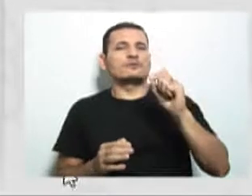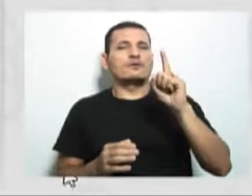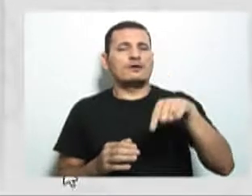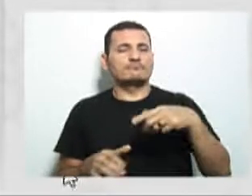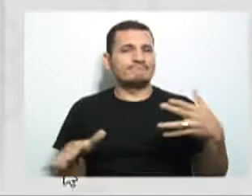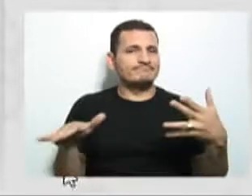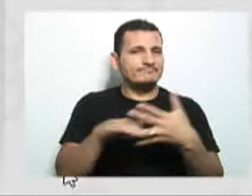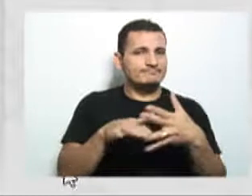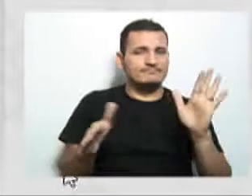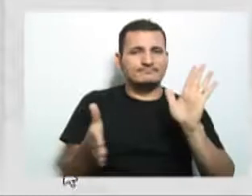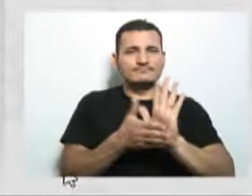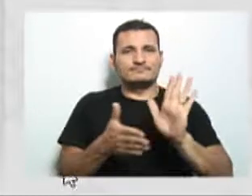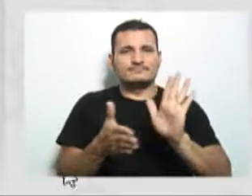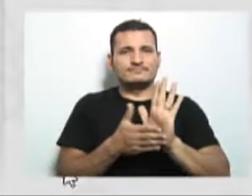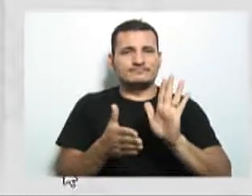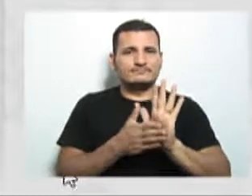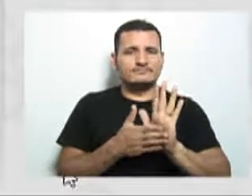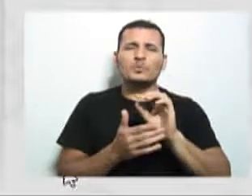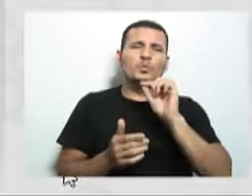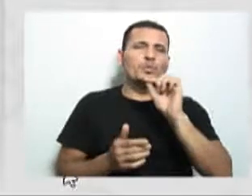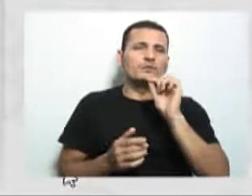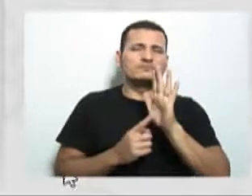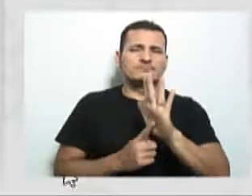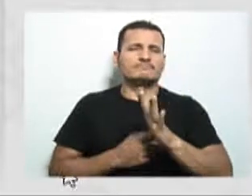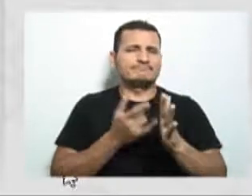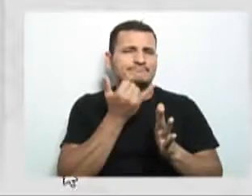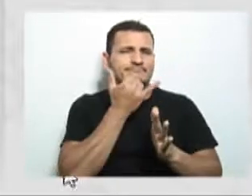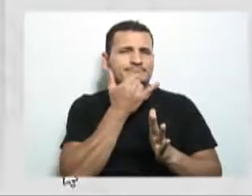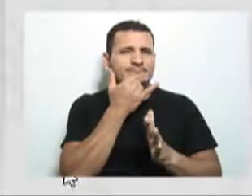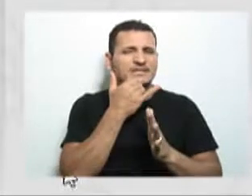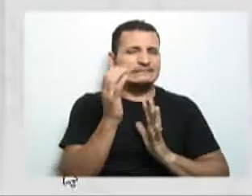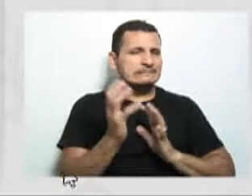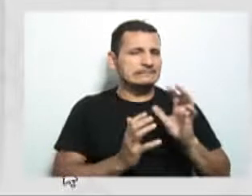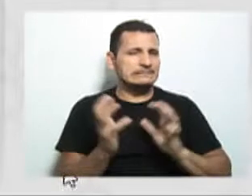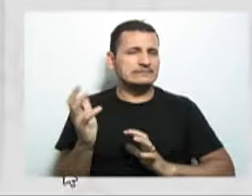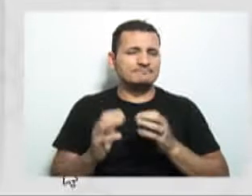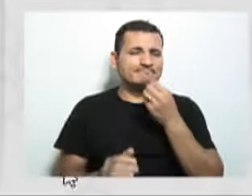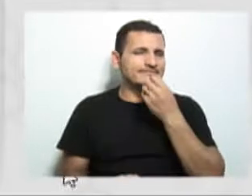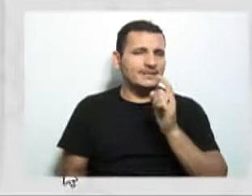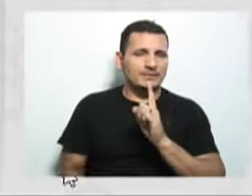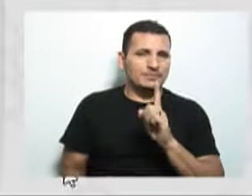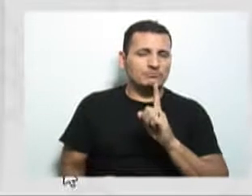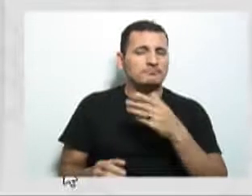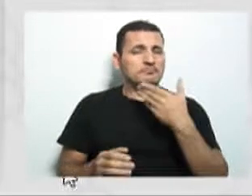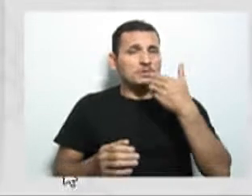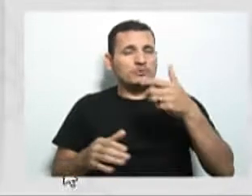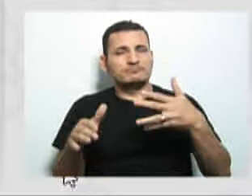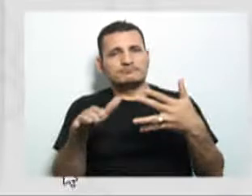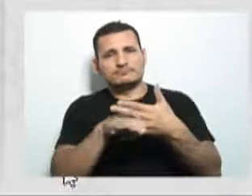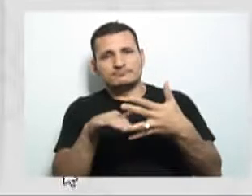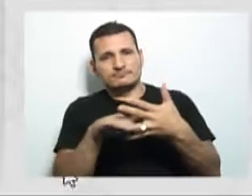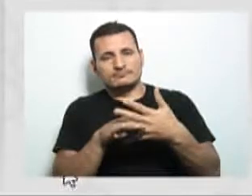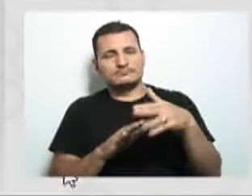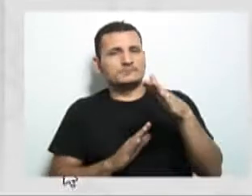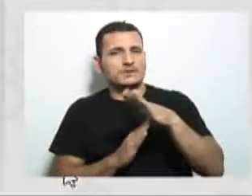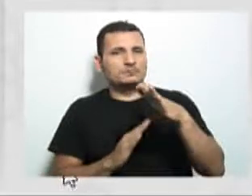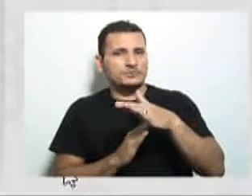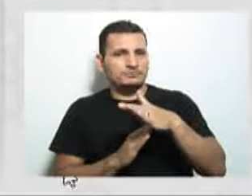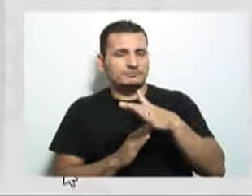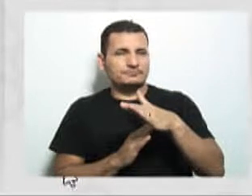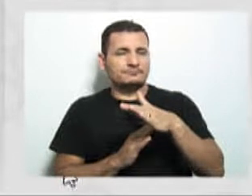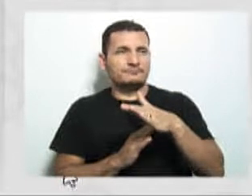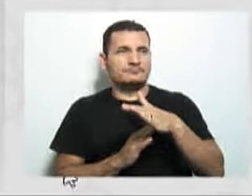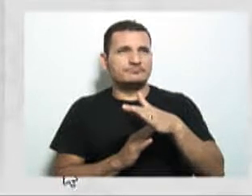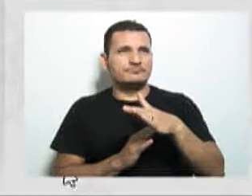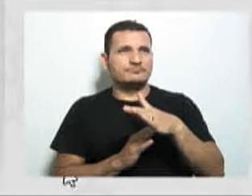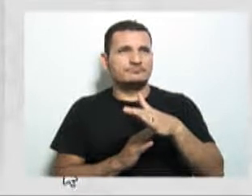intervalo mostrando que a discussão está muito emotiva, não está racional, está emotiva, está fugindo ali do legal, não